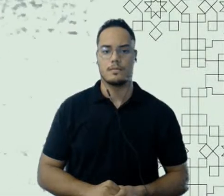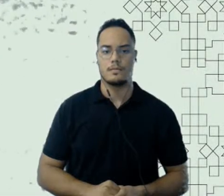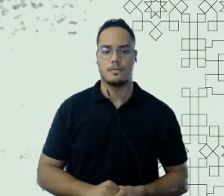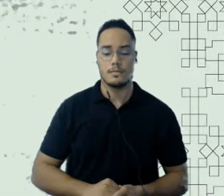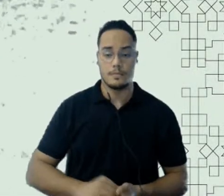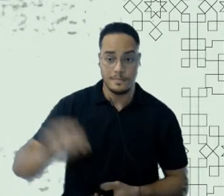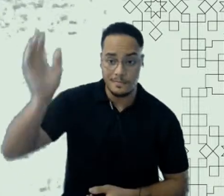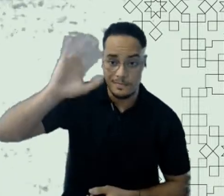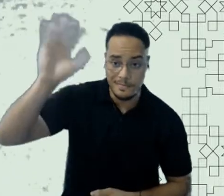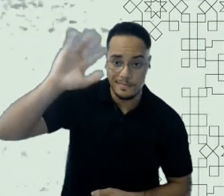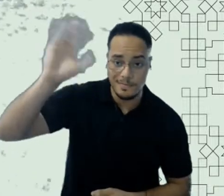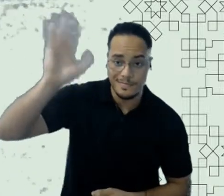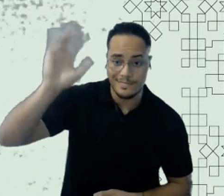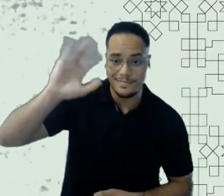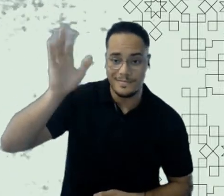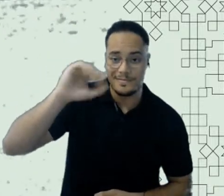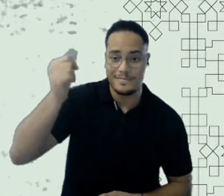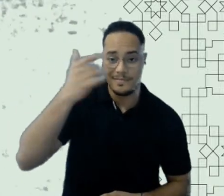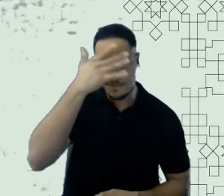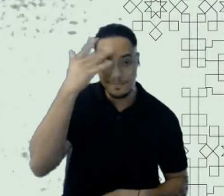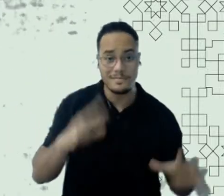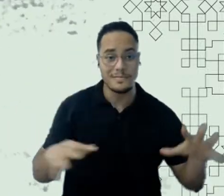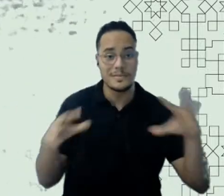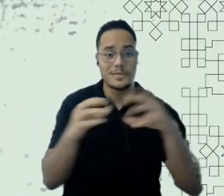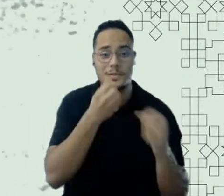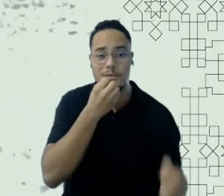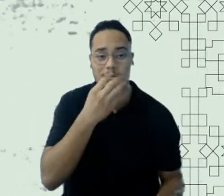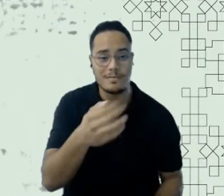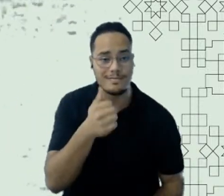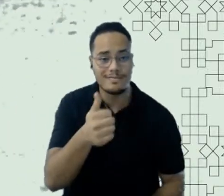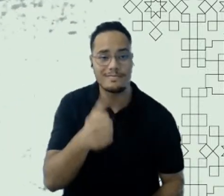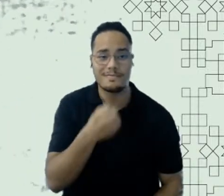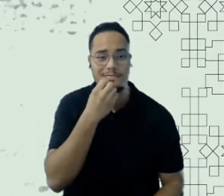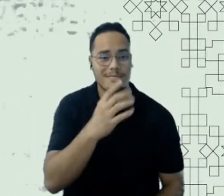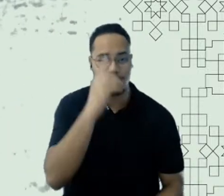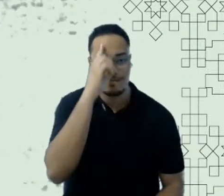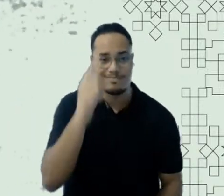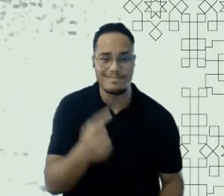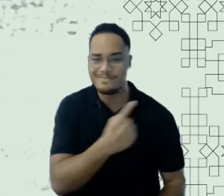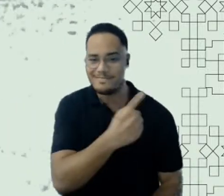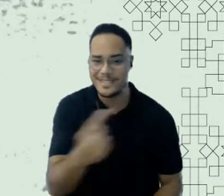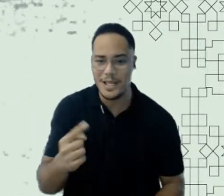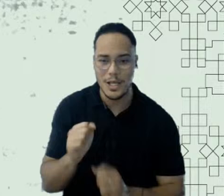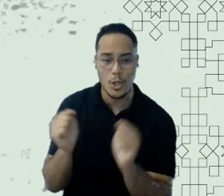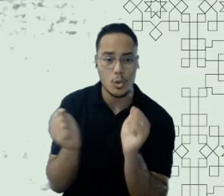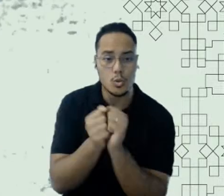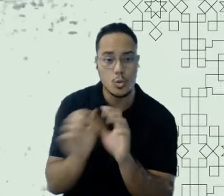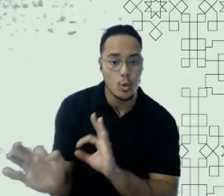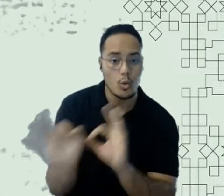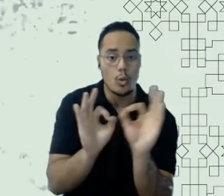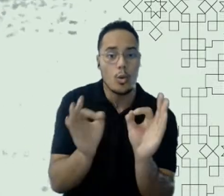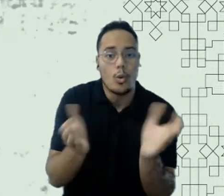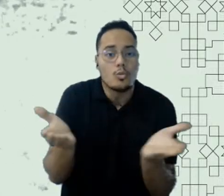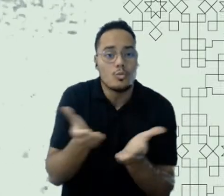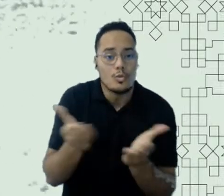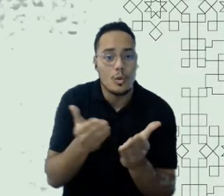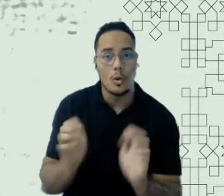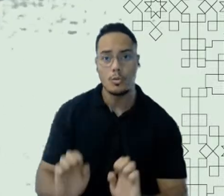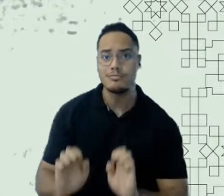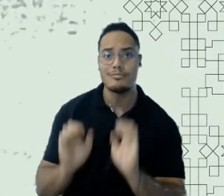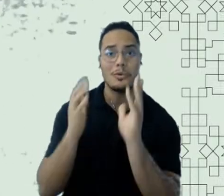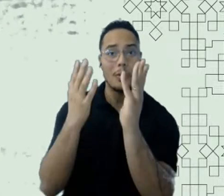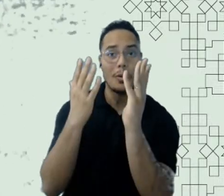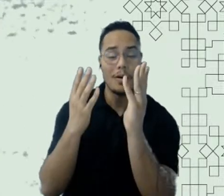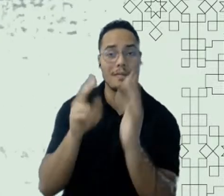Olá, gente, tudo bem? Bom dia para todo mundo que está aqui conosco nesse evento que é a Varanda do ITS,